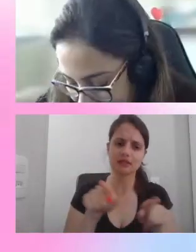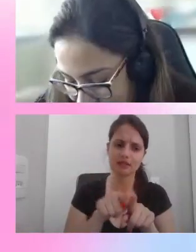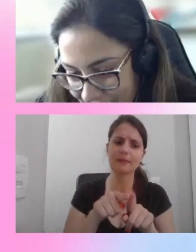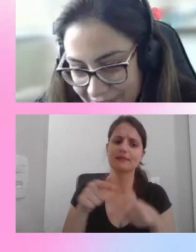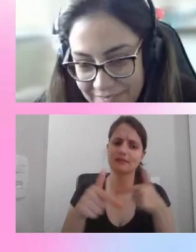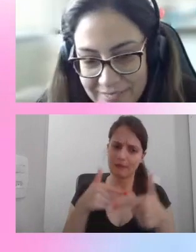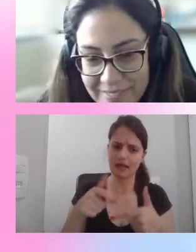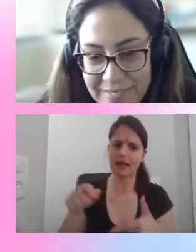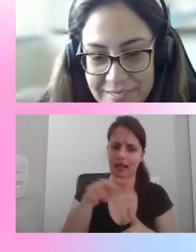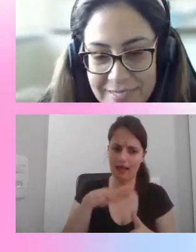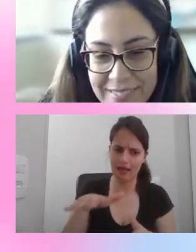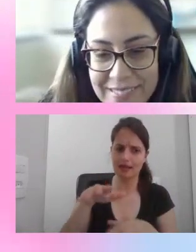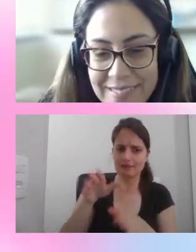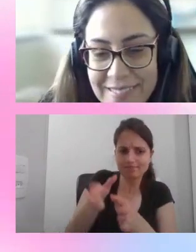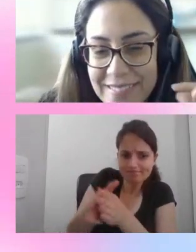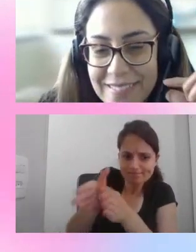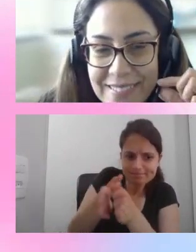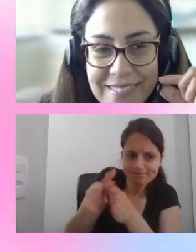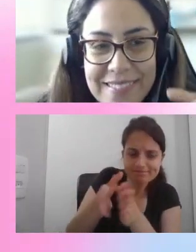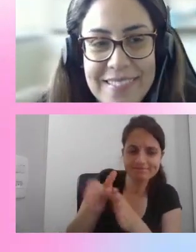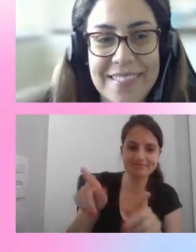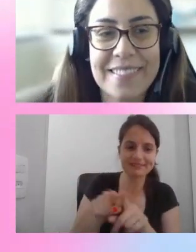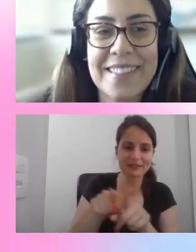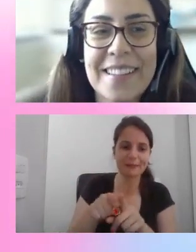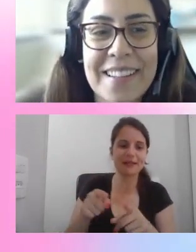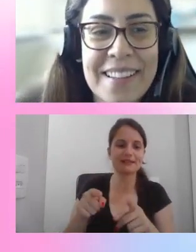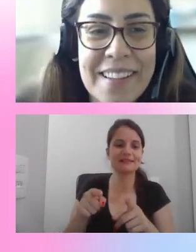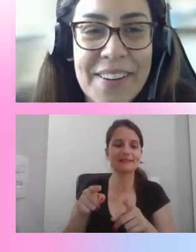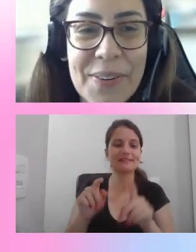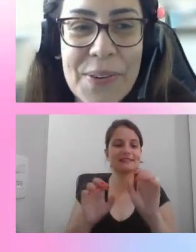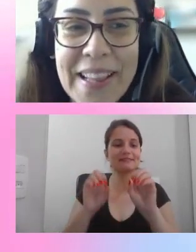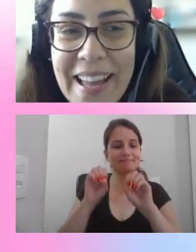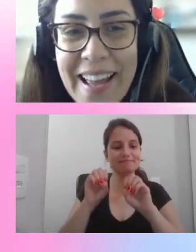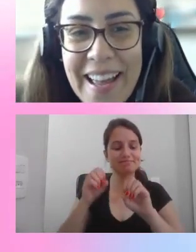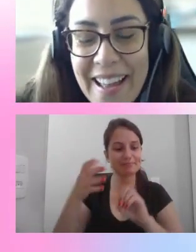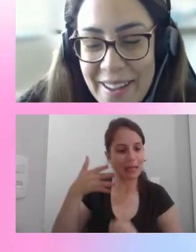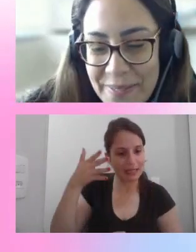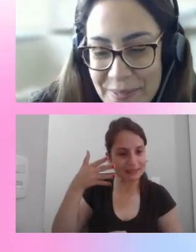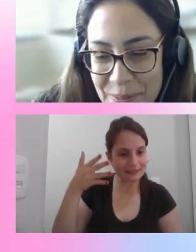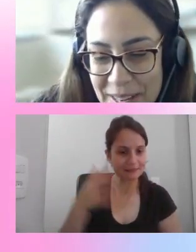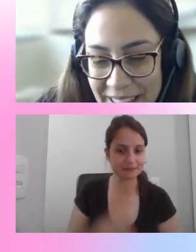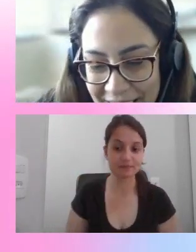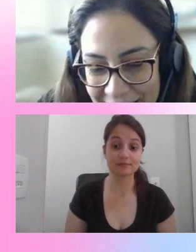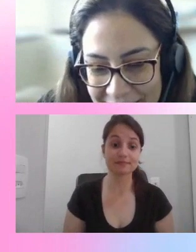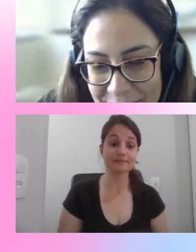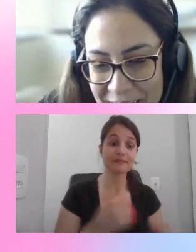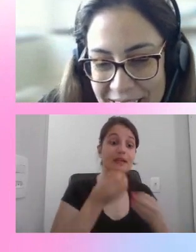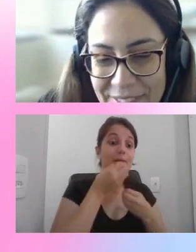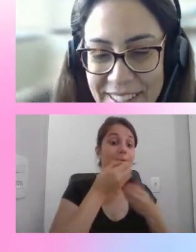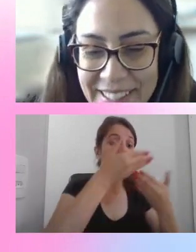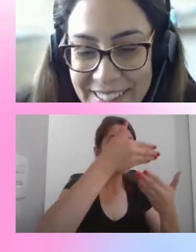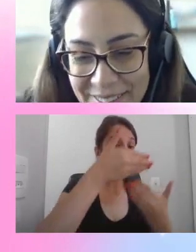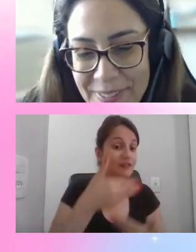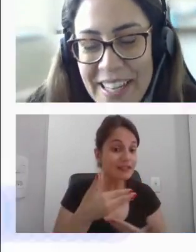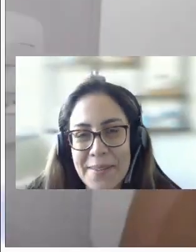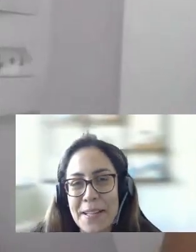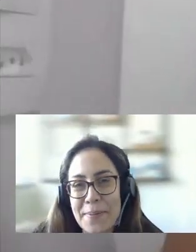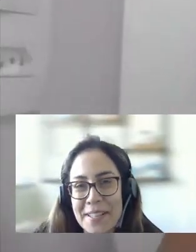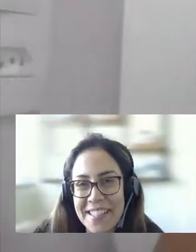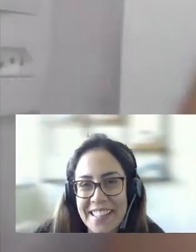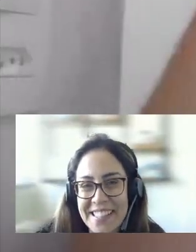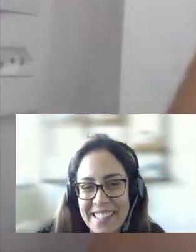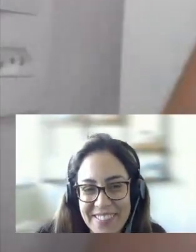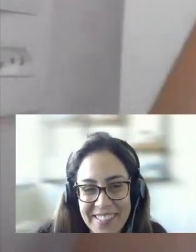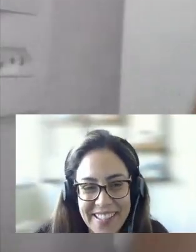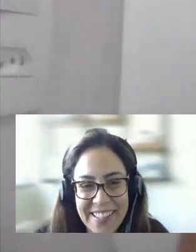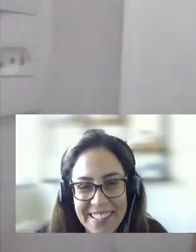Gabriela seja bem-vinda e boa palestra Olá obrigada obrigada Fernando Obrigada pela